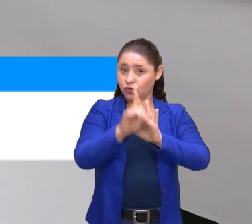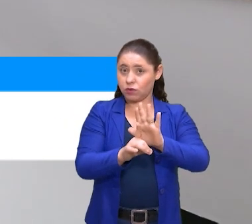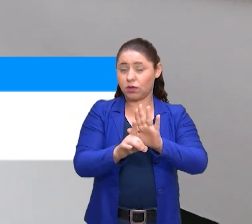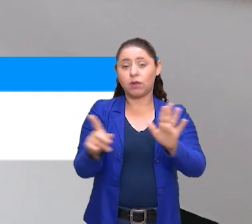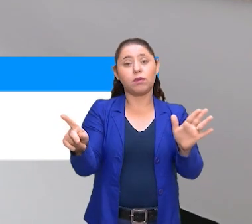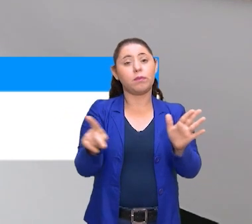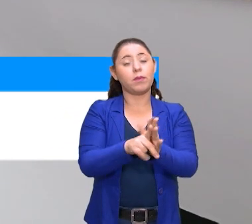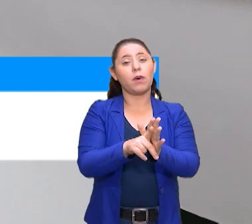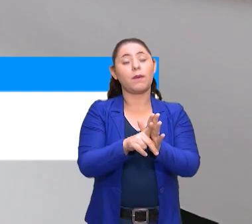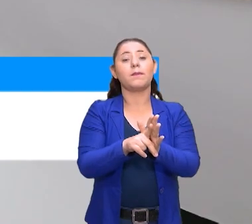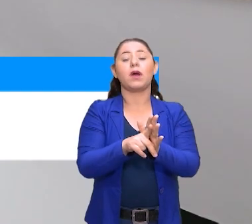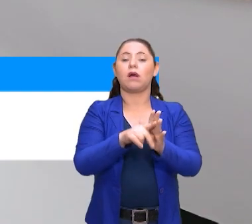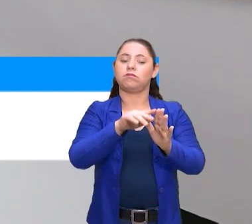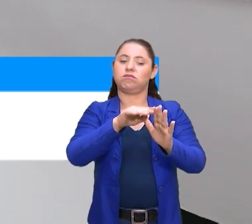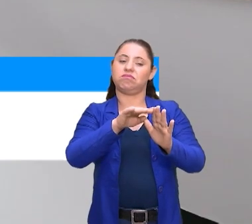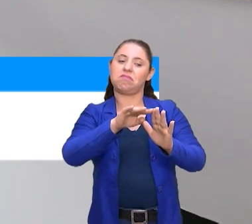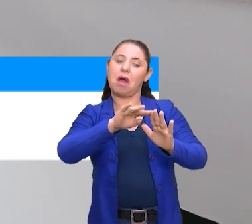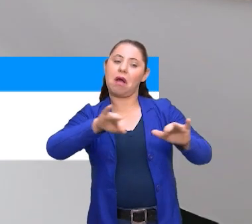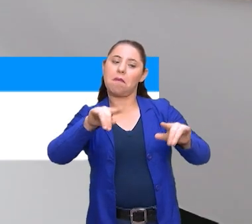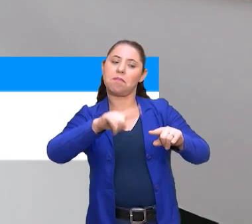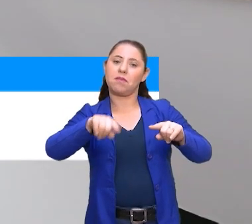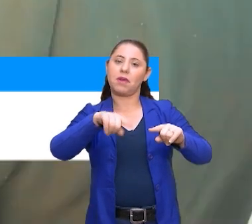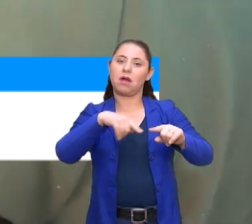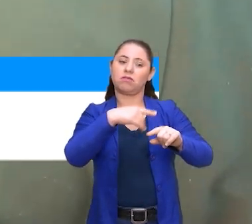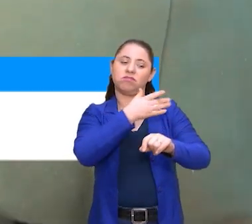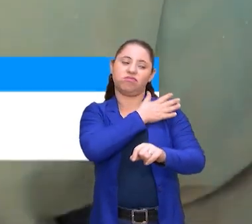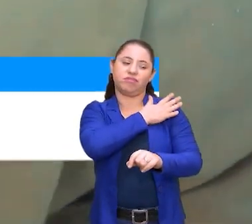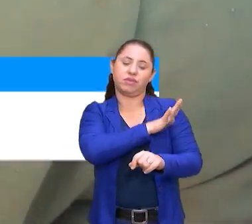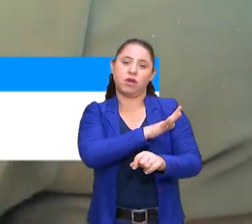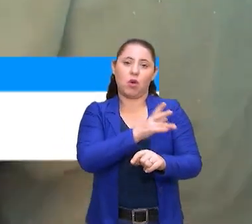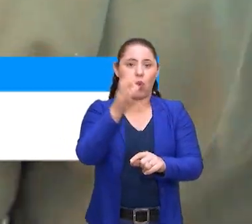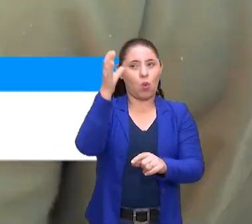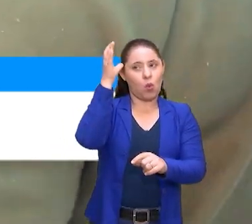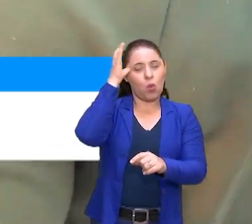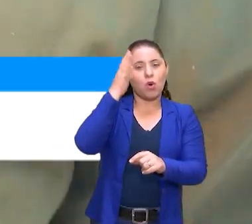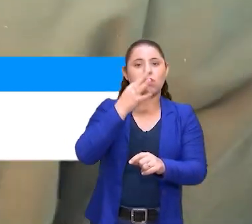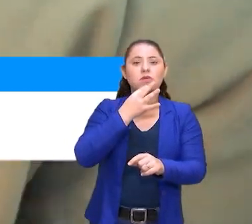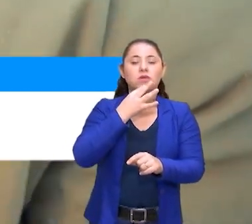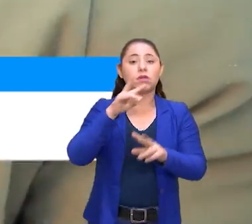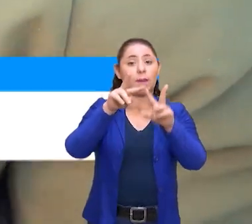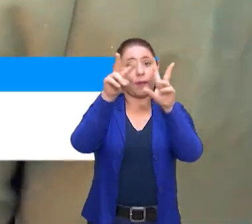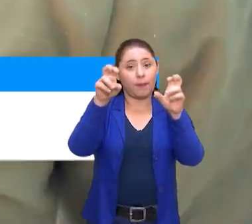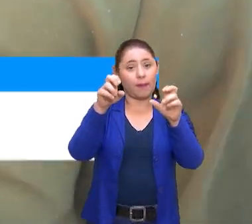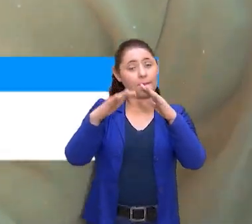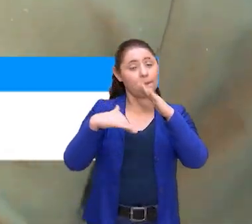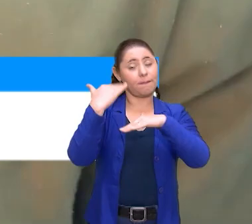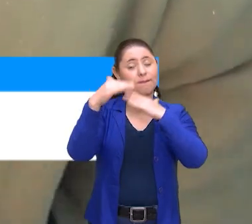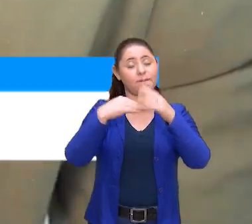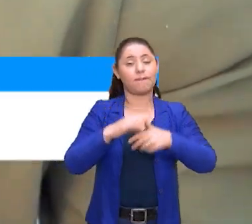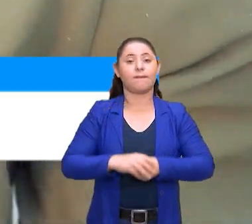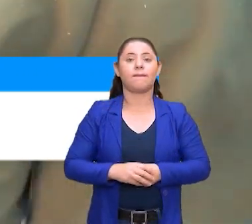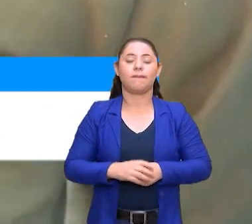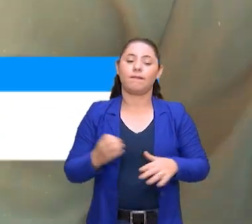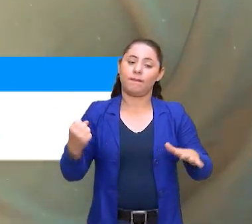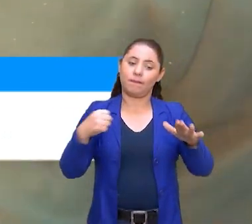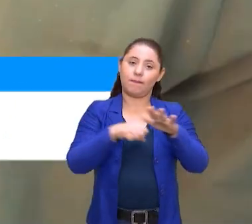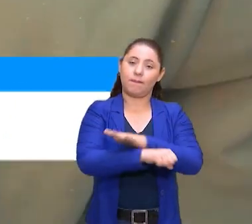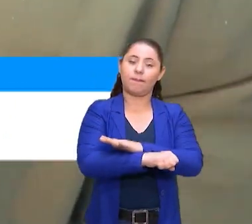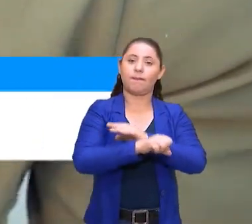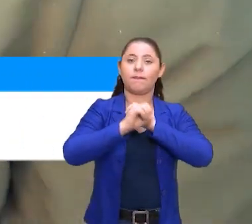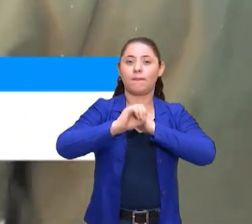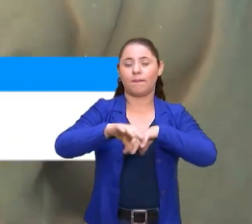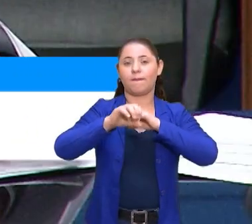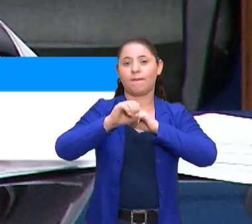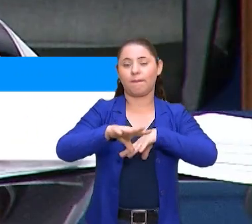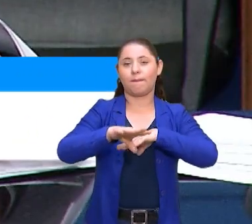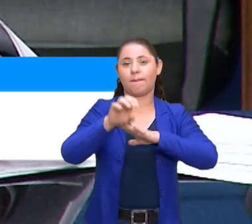à valorização e aos direitos, de forma a eliminar o preconceito e a produzir conhecimentos sobre este